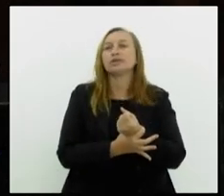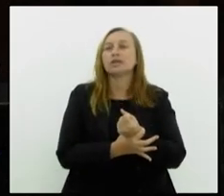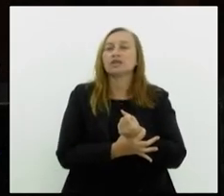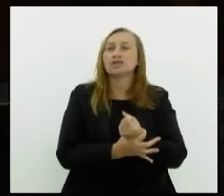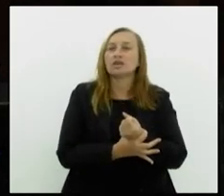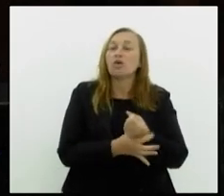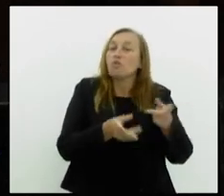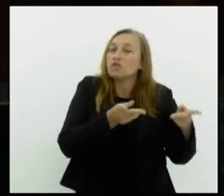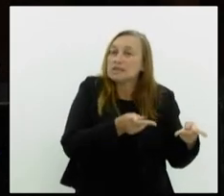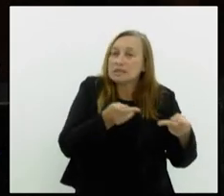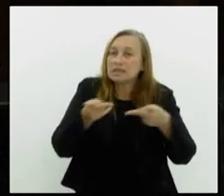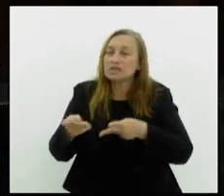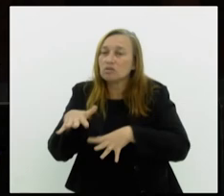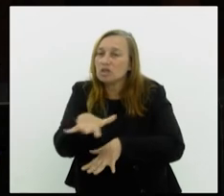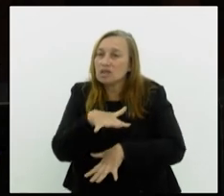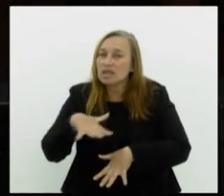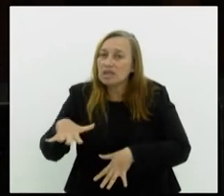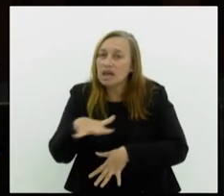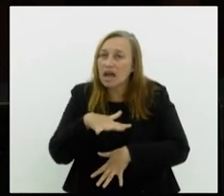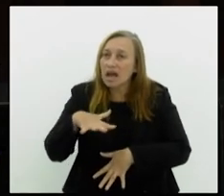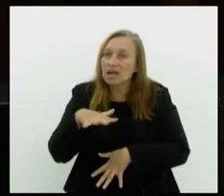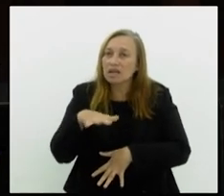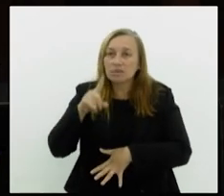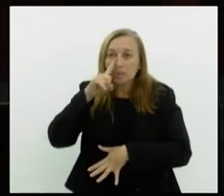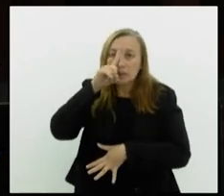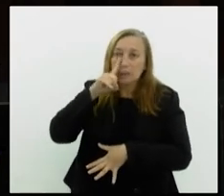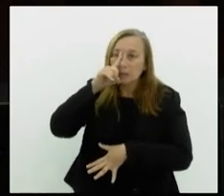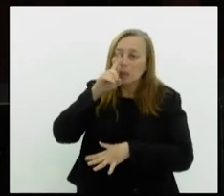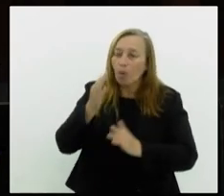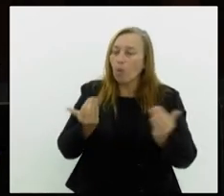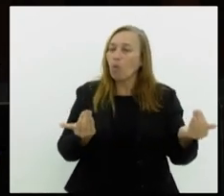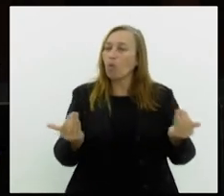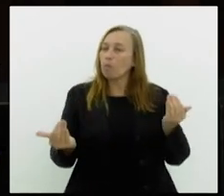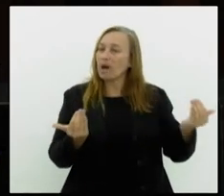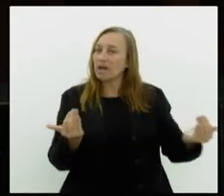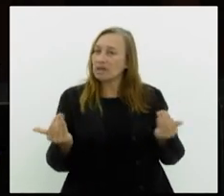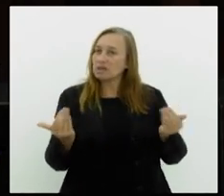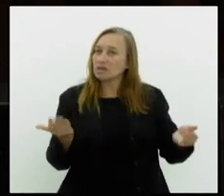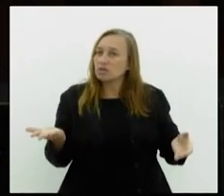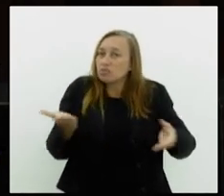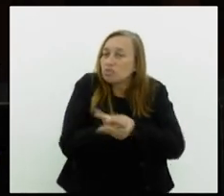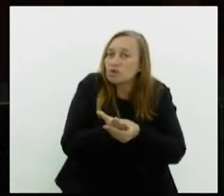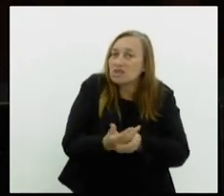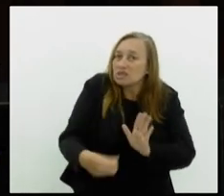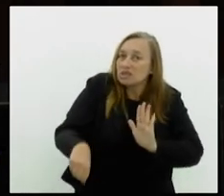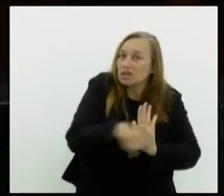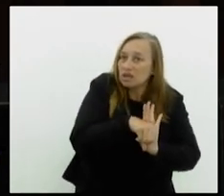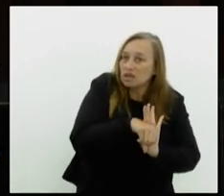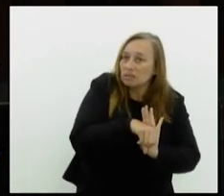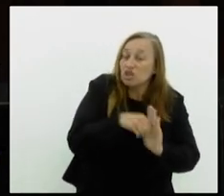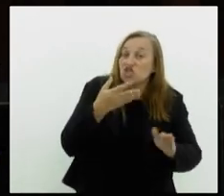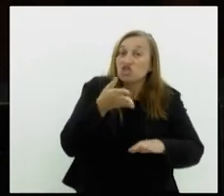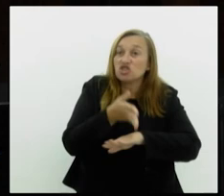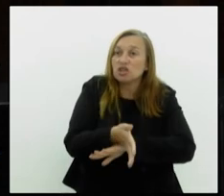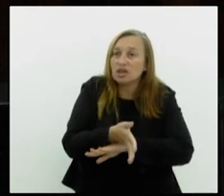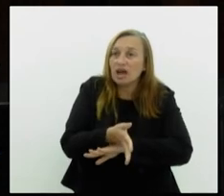a visitação em áreas conflagradas, fizeram um comparativo de processos criminais, e